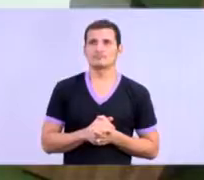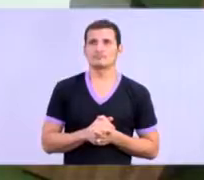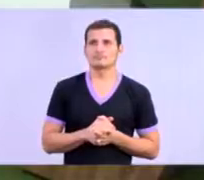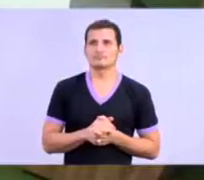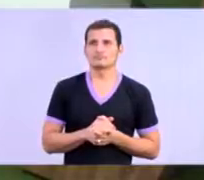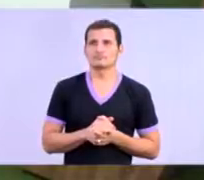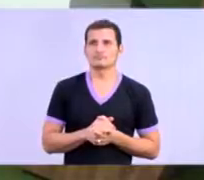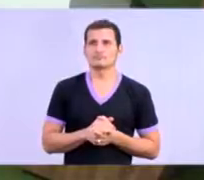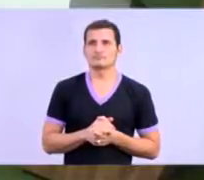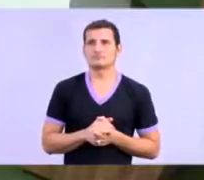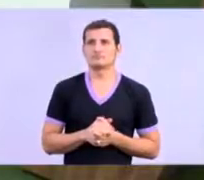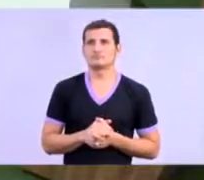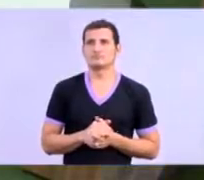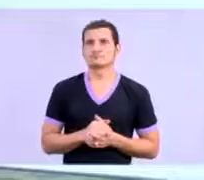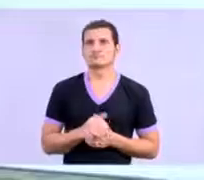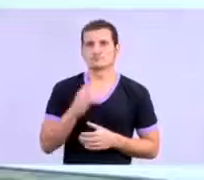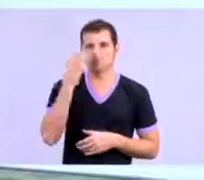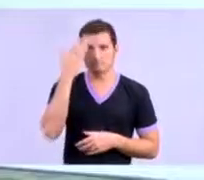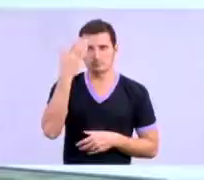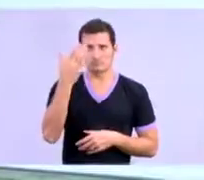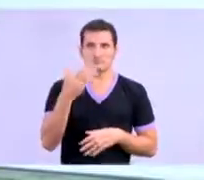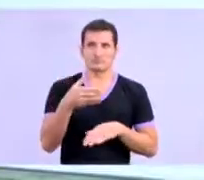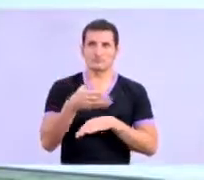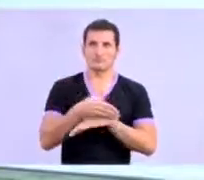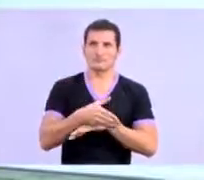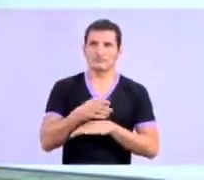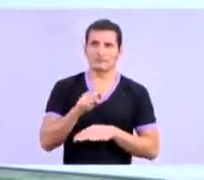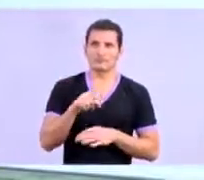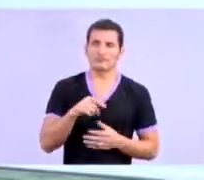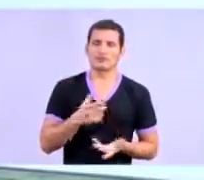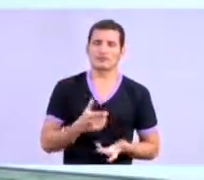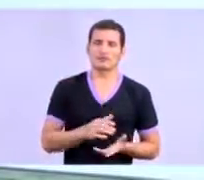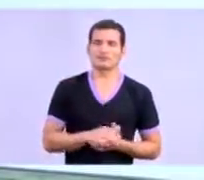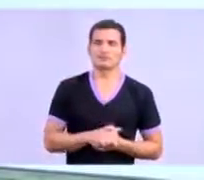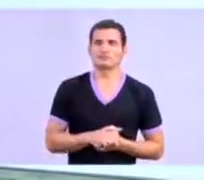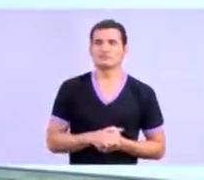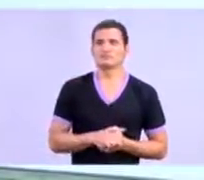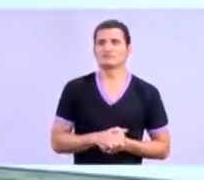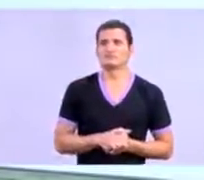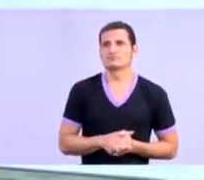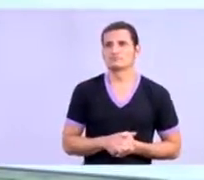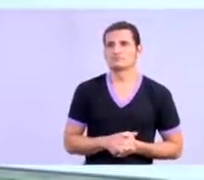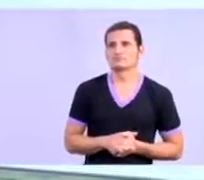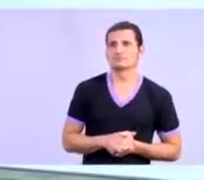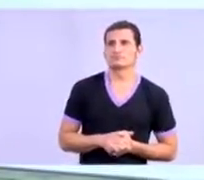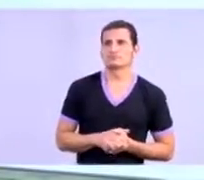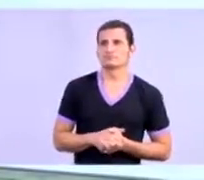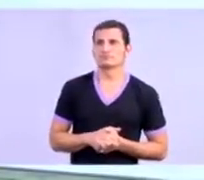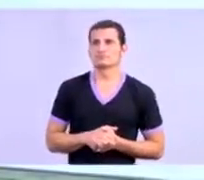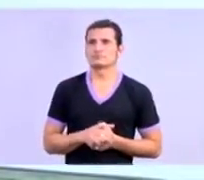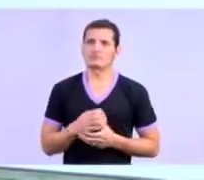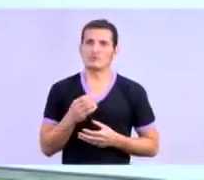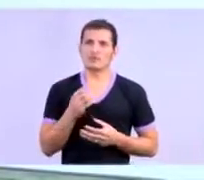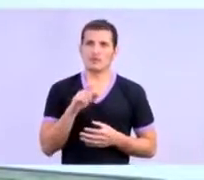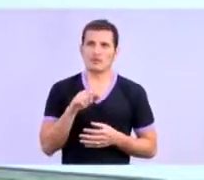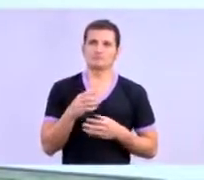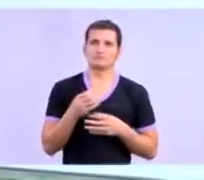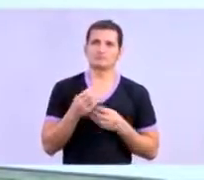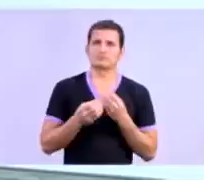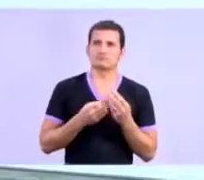Parabéns, obrigado pela participação. E é isso mesmo, né? É como se estivéssemos trabalhando